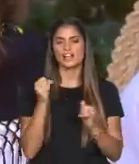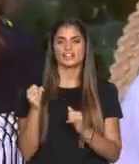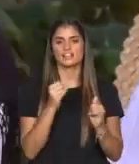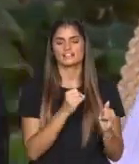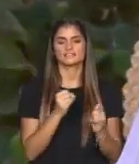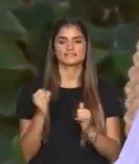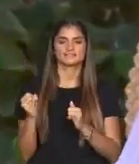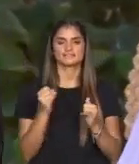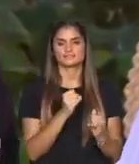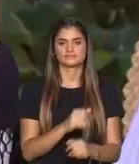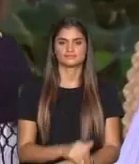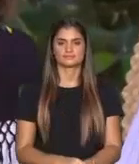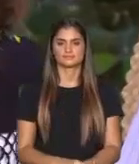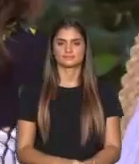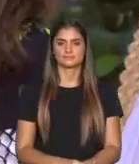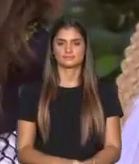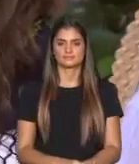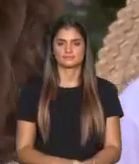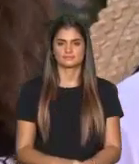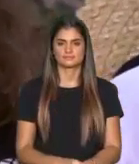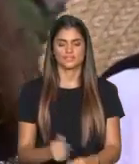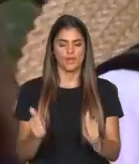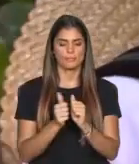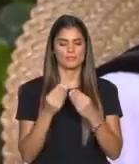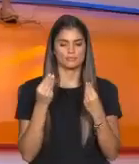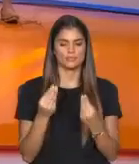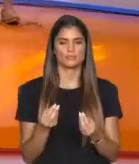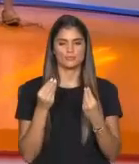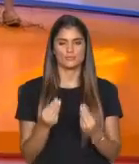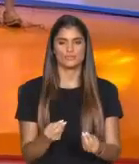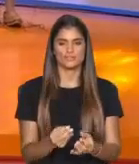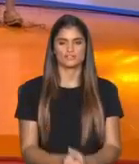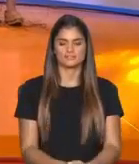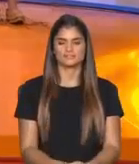Desgarrada e tão boa companhia,